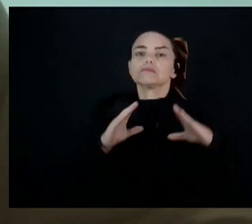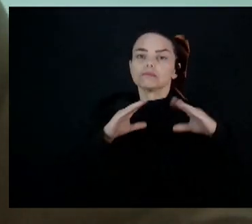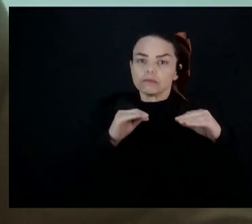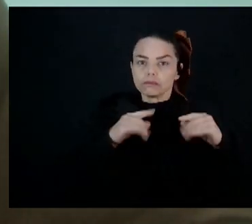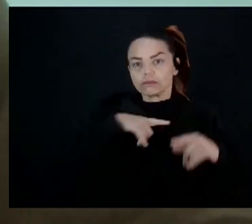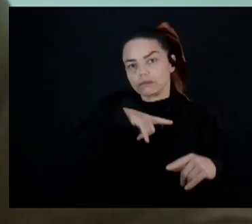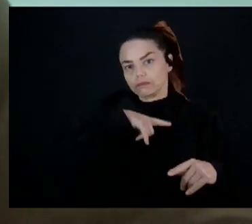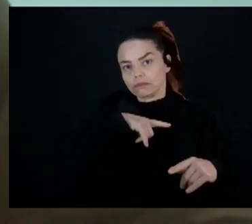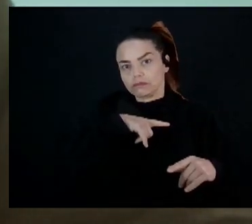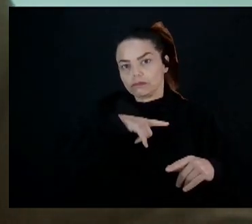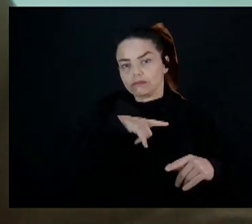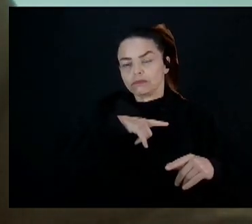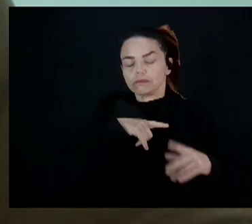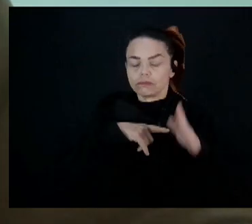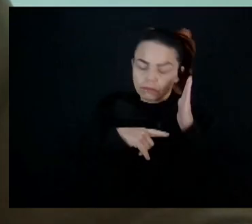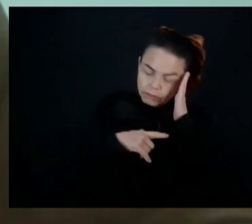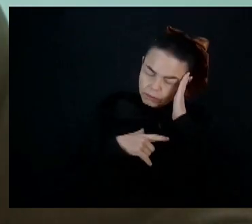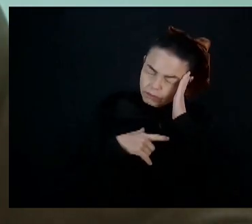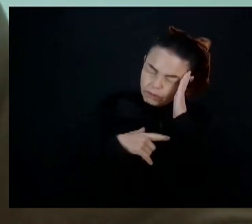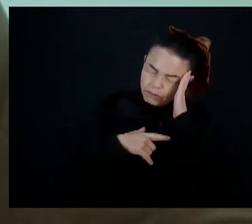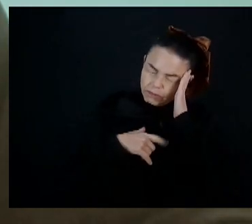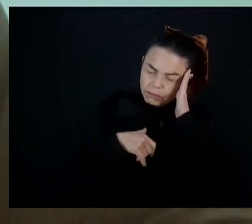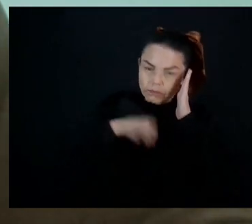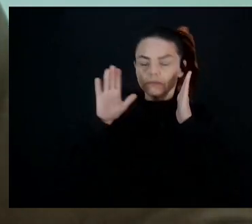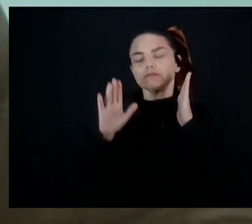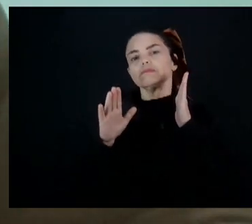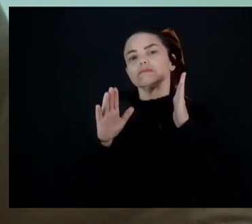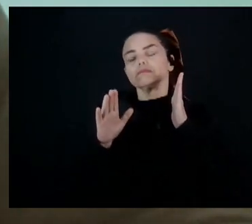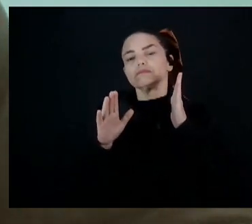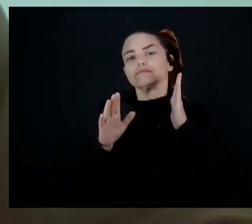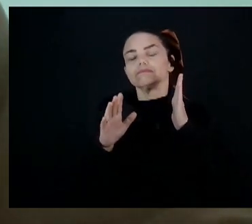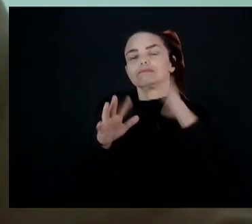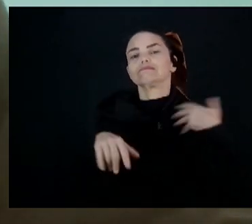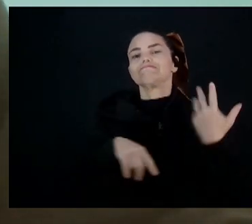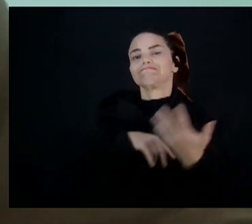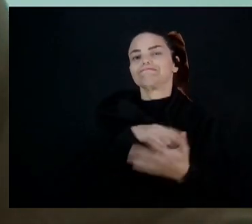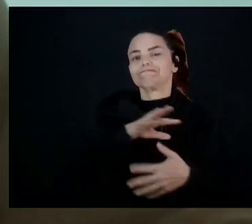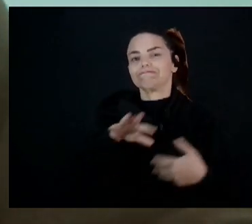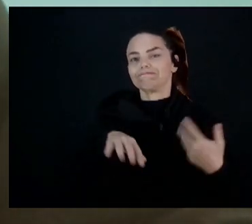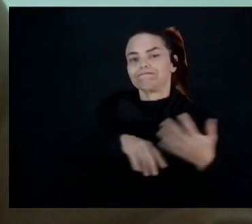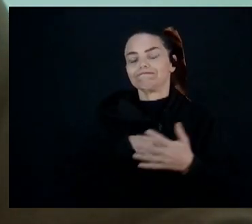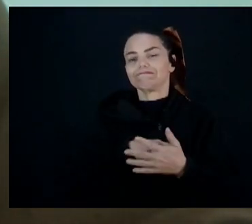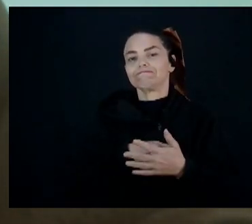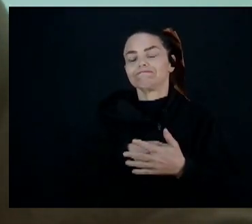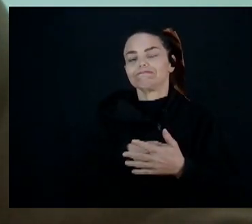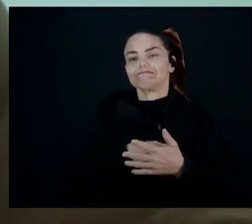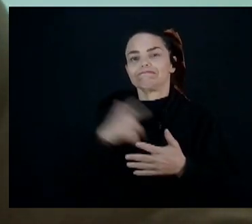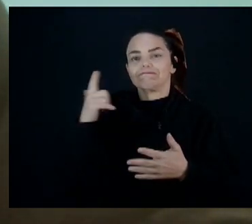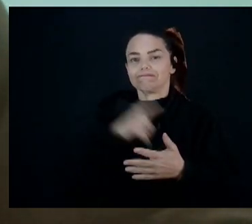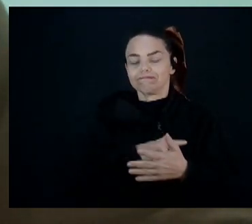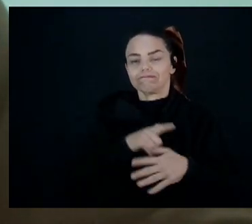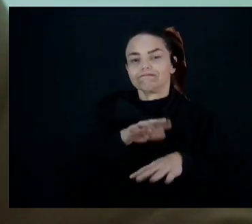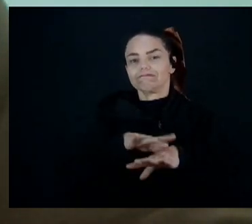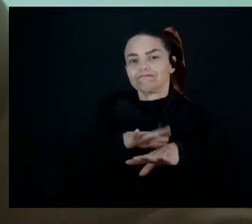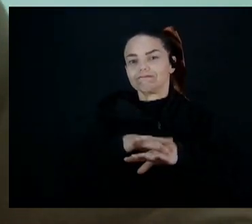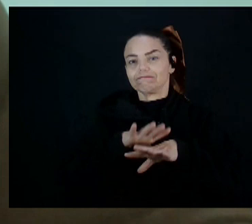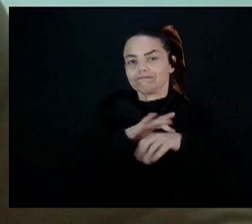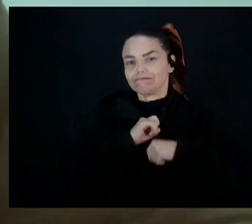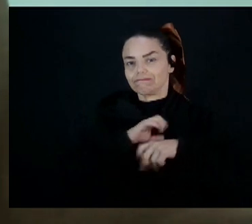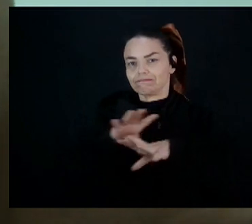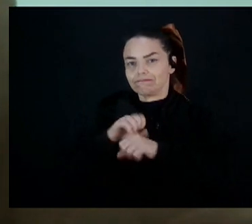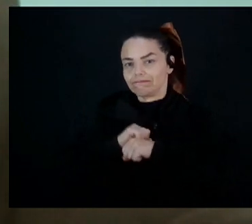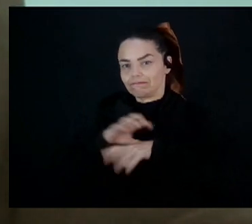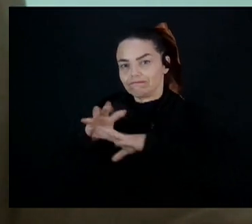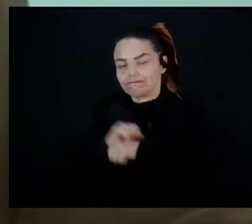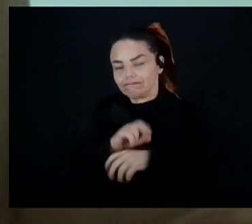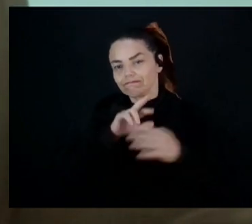ficar muito mais desregulado. E eu vou ganhando outras doenças em função disso. Puxa,